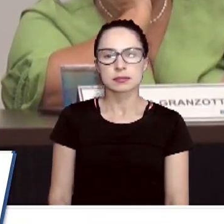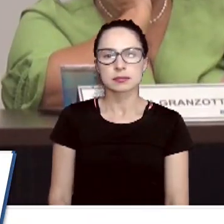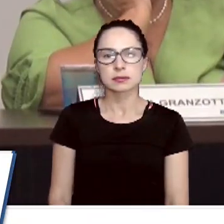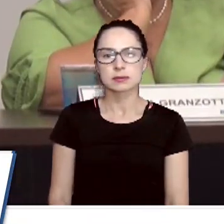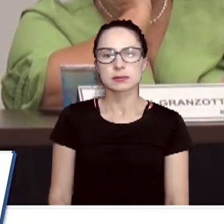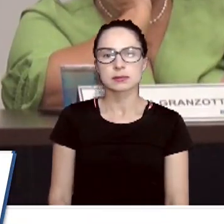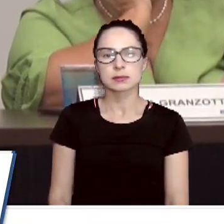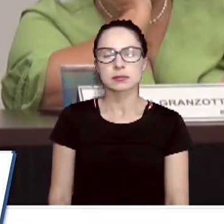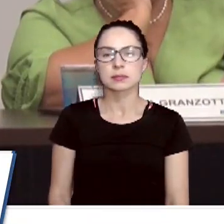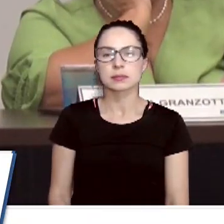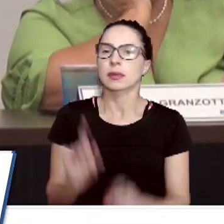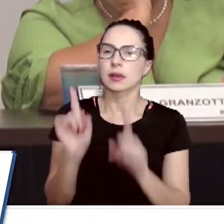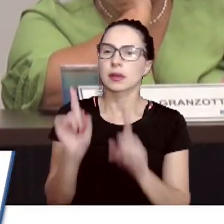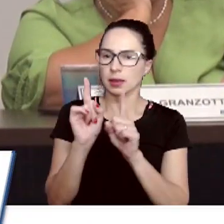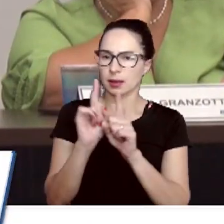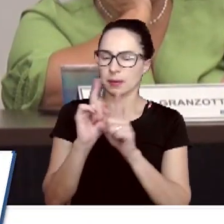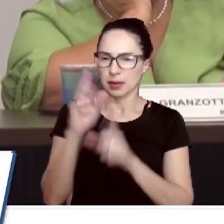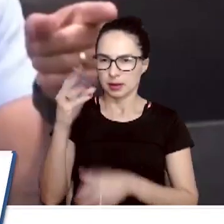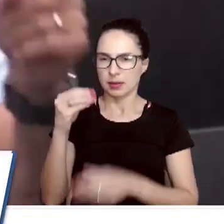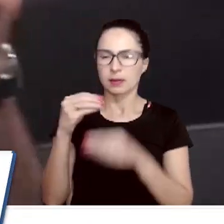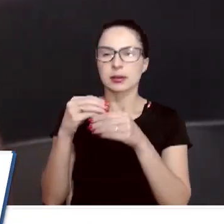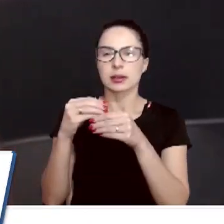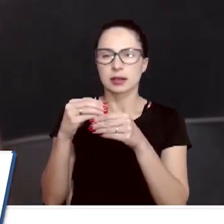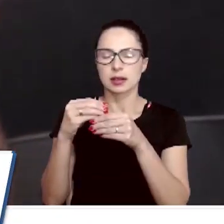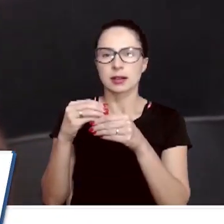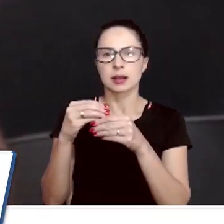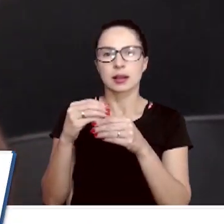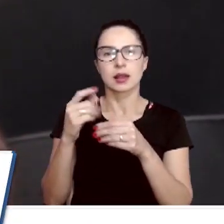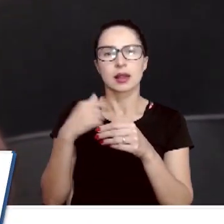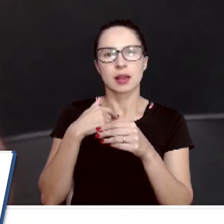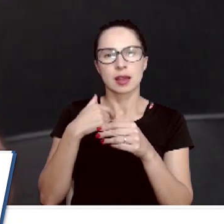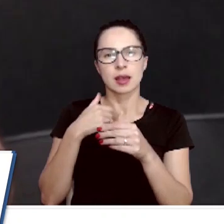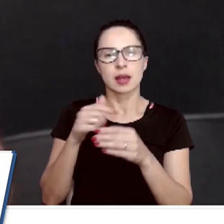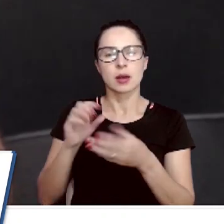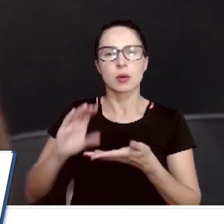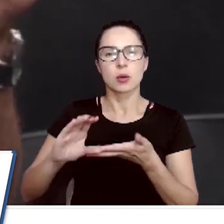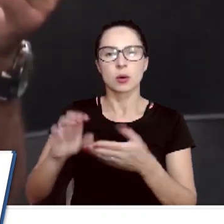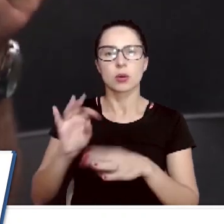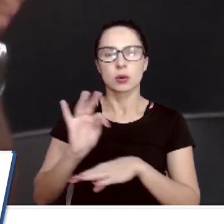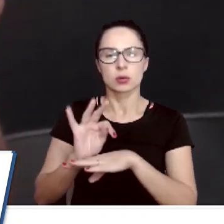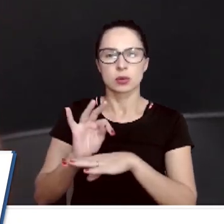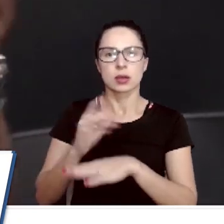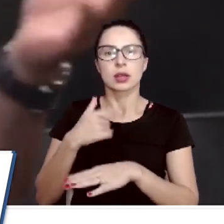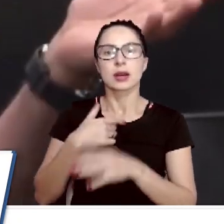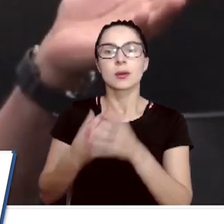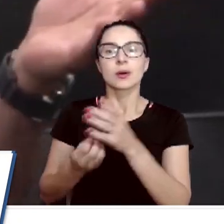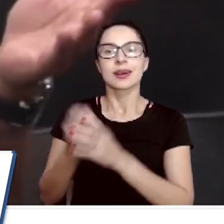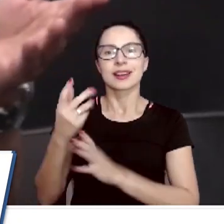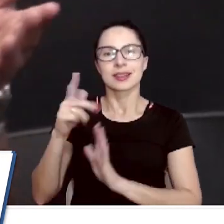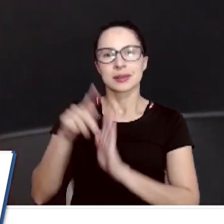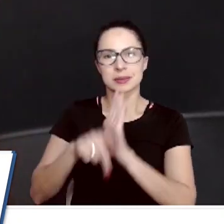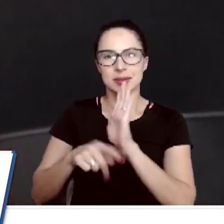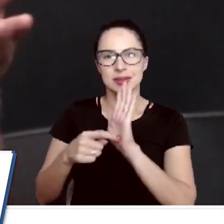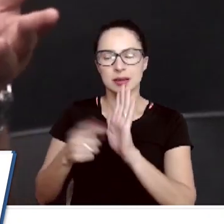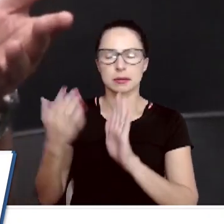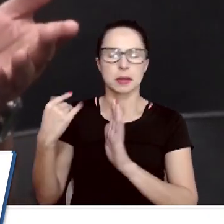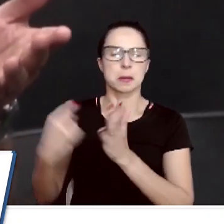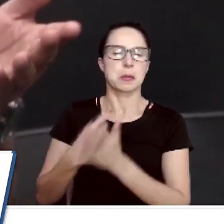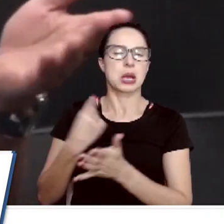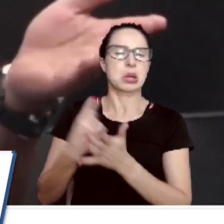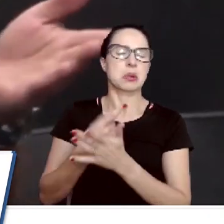Viu, Excelência, só para dar uma reforçada, quando eu estava como conselheiro tutelar, eu criei um projeto lá, fui até questionado,